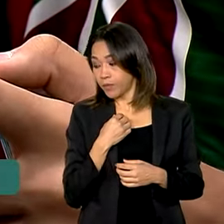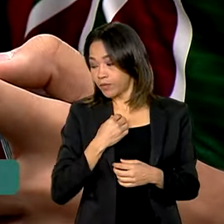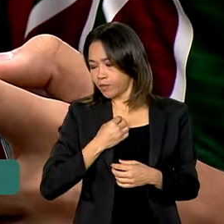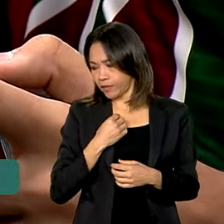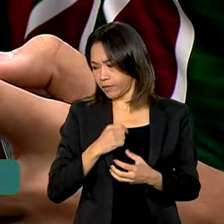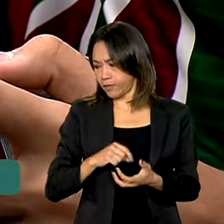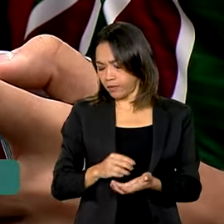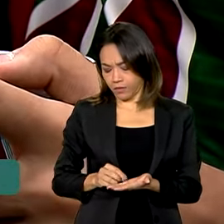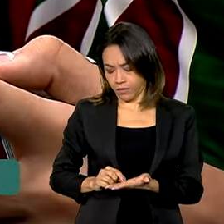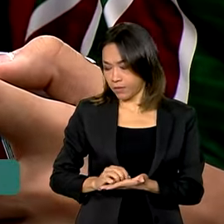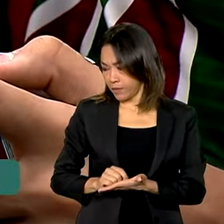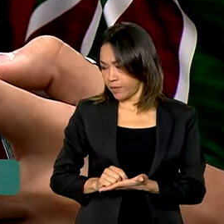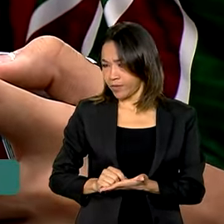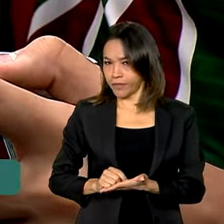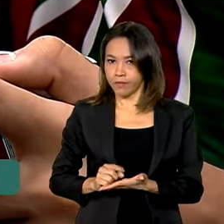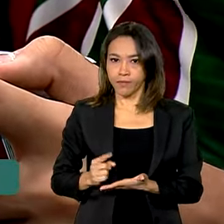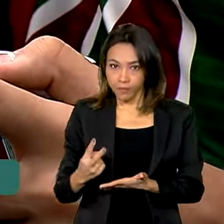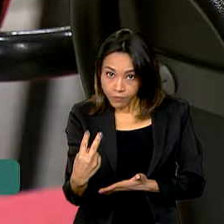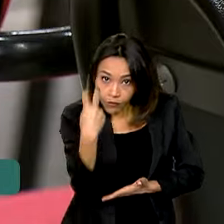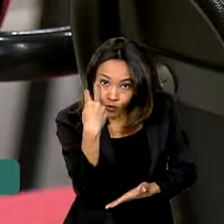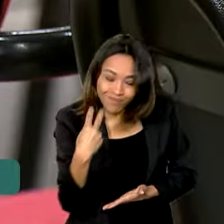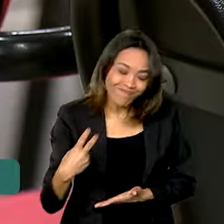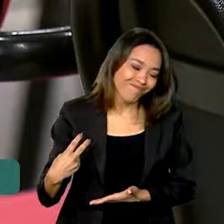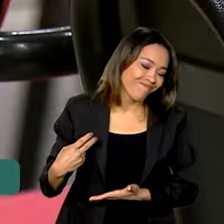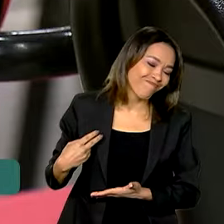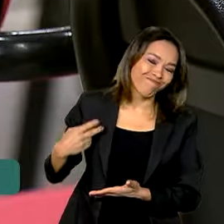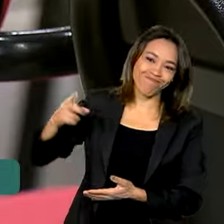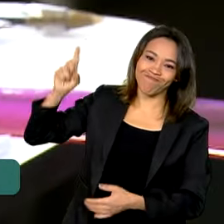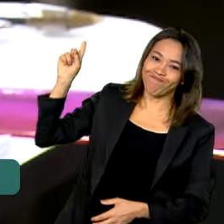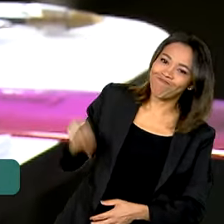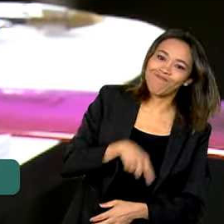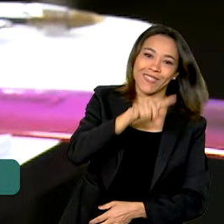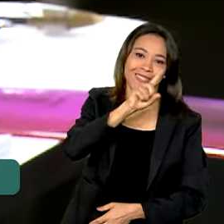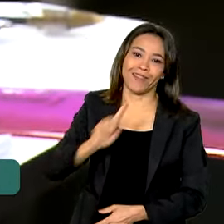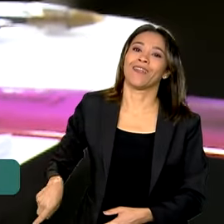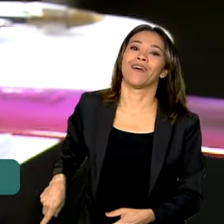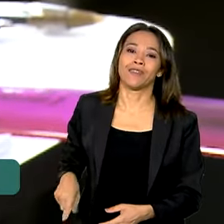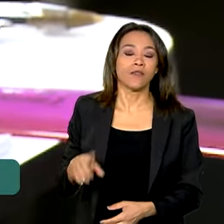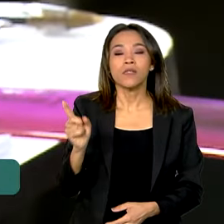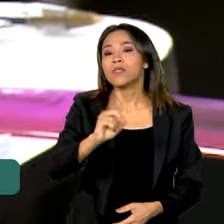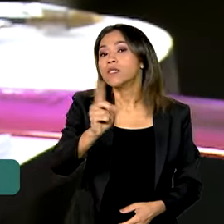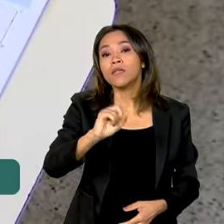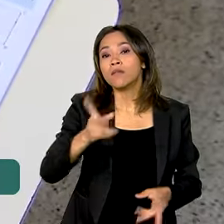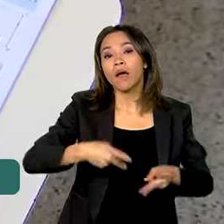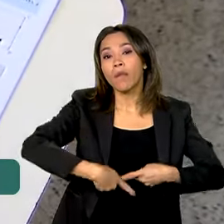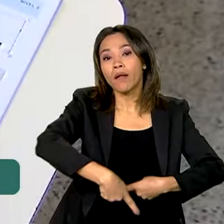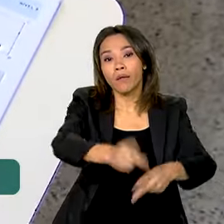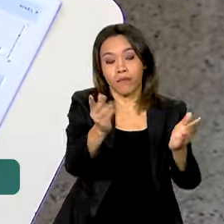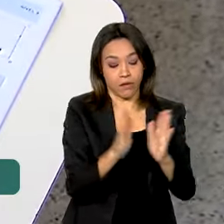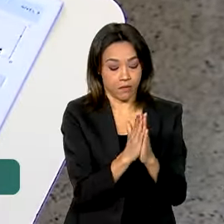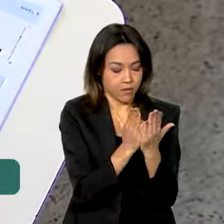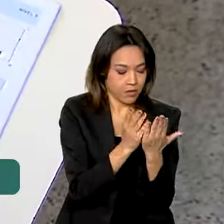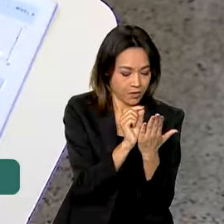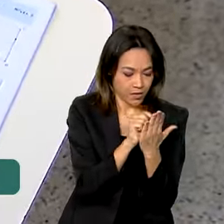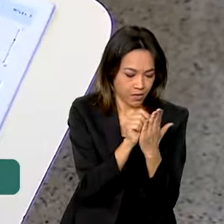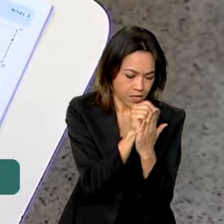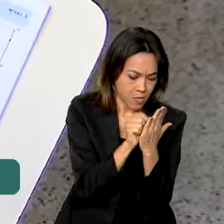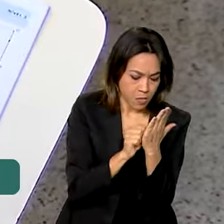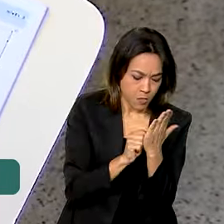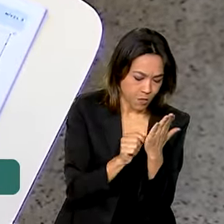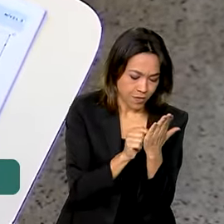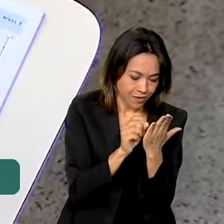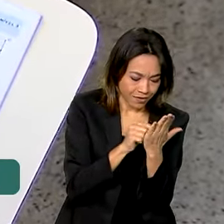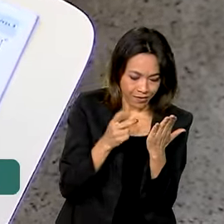concorrente durante as provas não será permitido levar para casa o caderno de provas em qualquer um dos